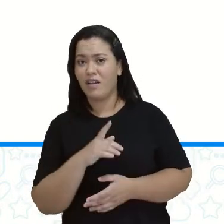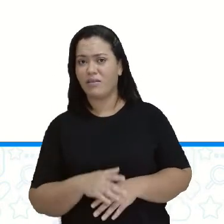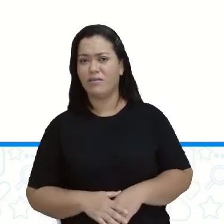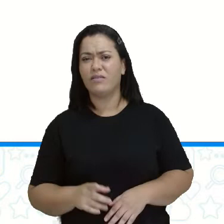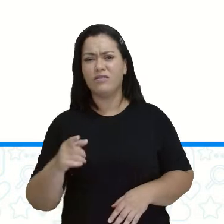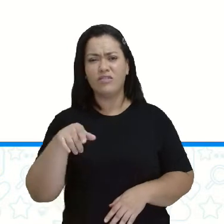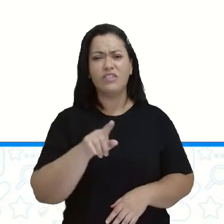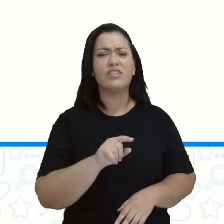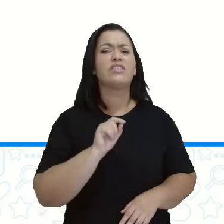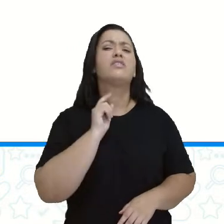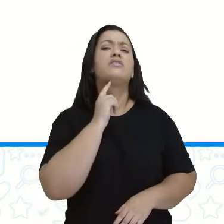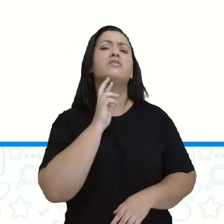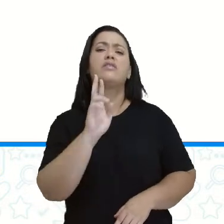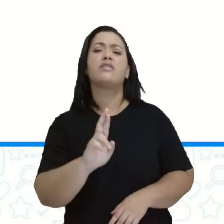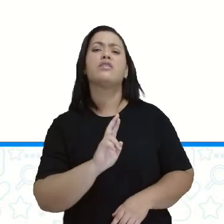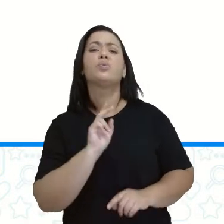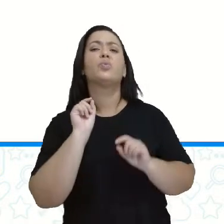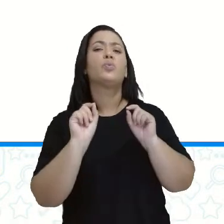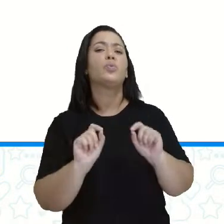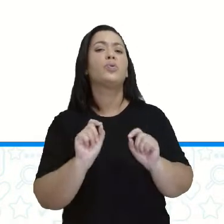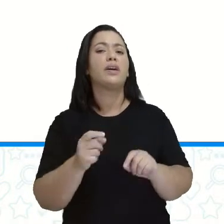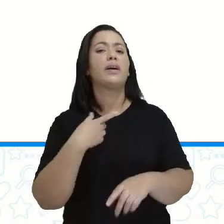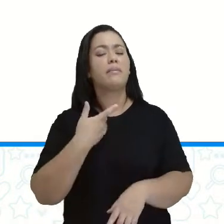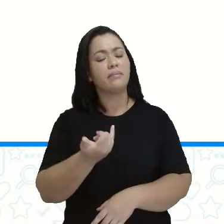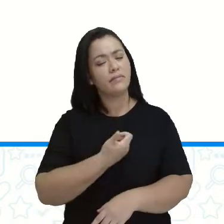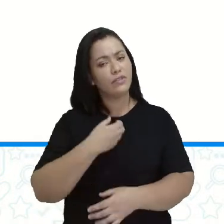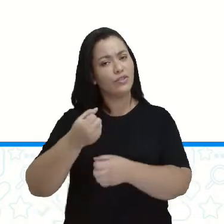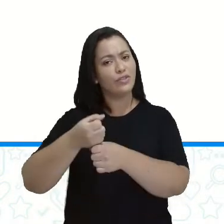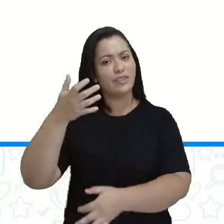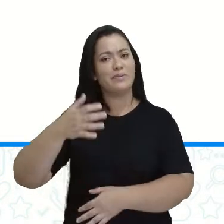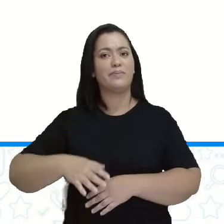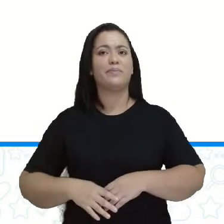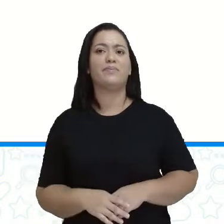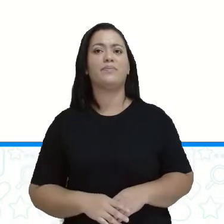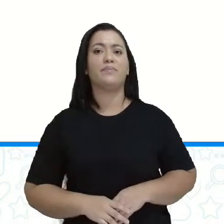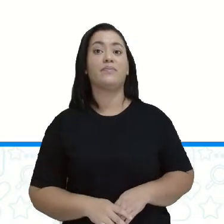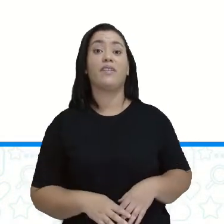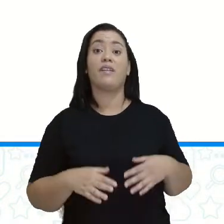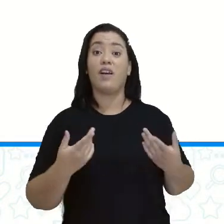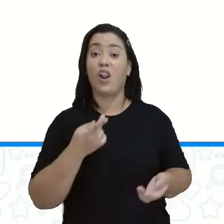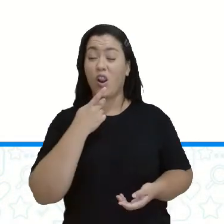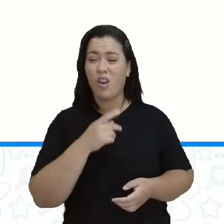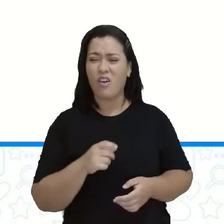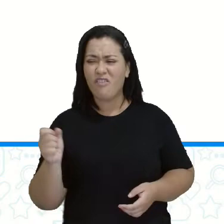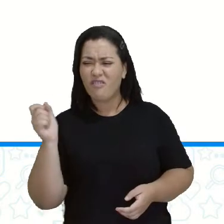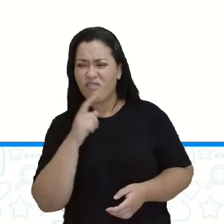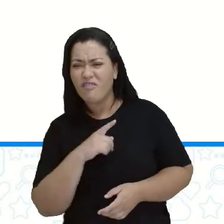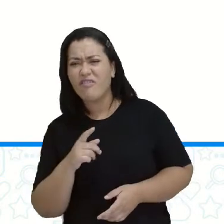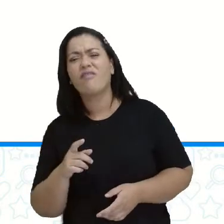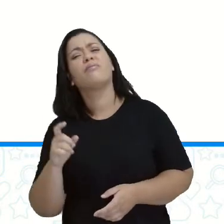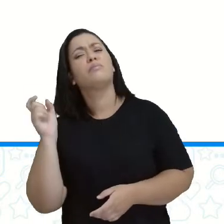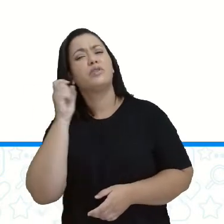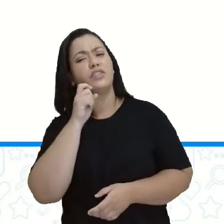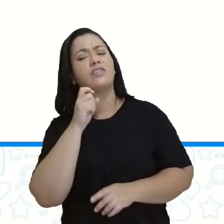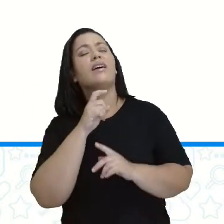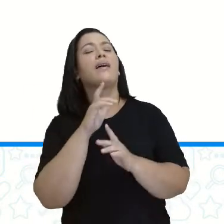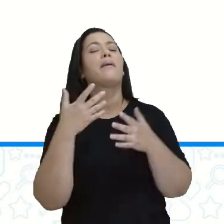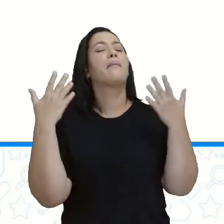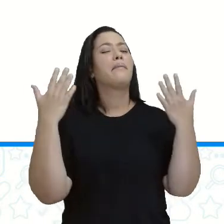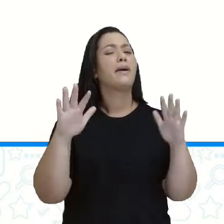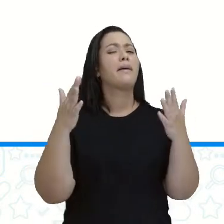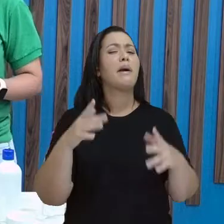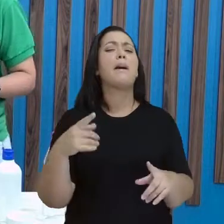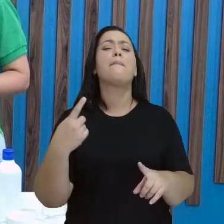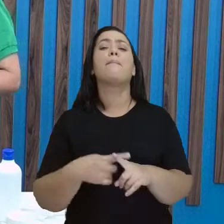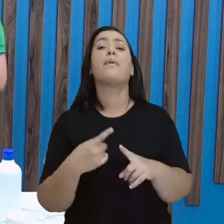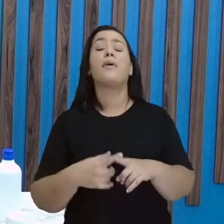vocês responderam o quê? Contem aí para a professora Keise. Quem respondeu falso, parabéns. E por